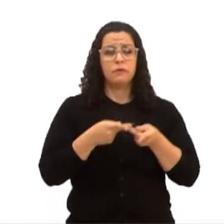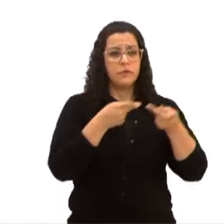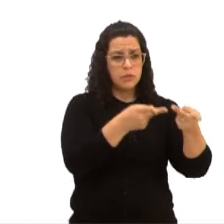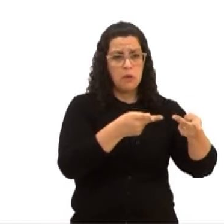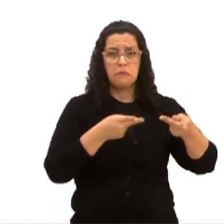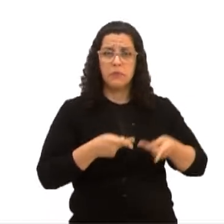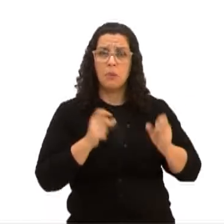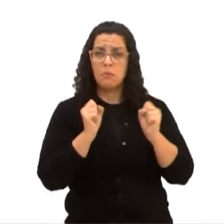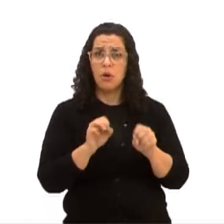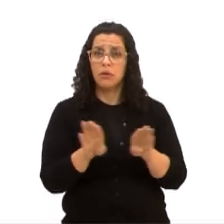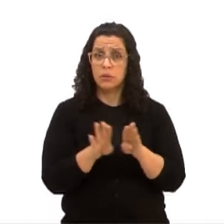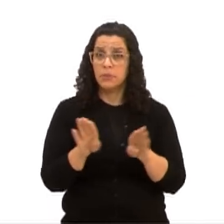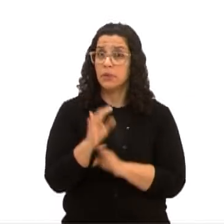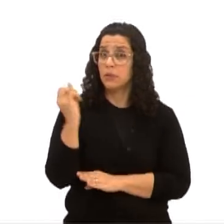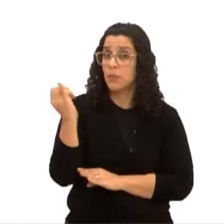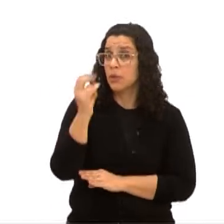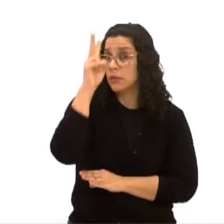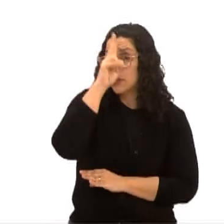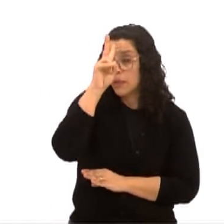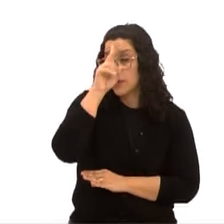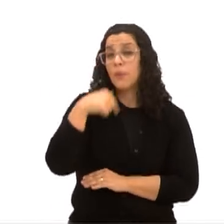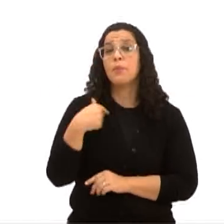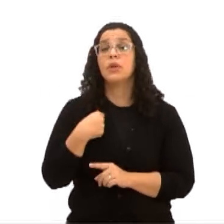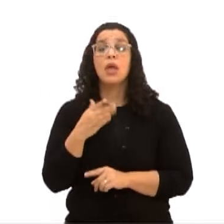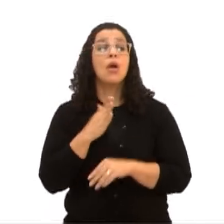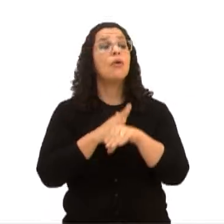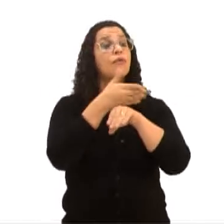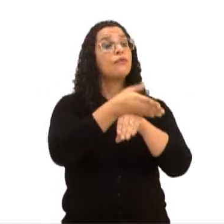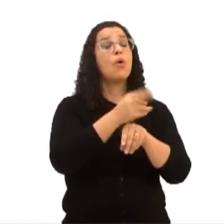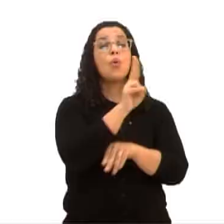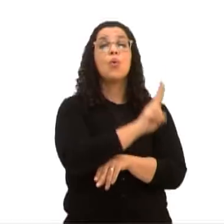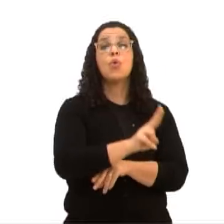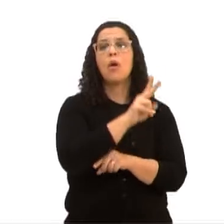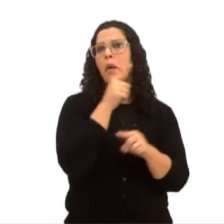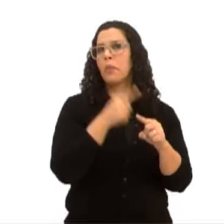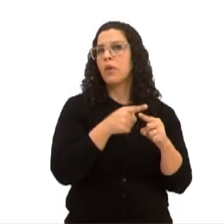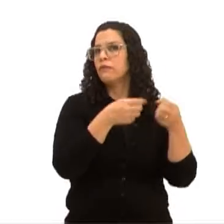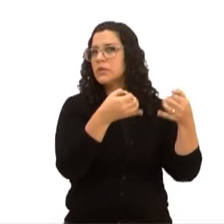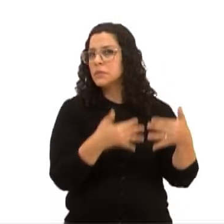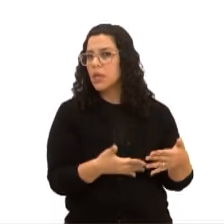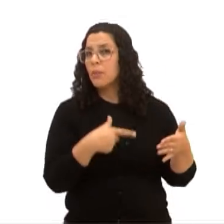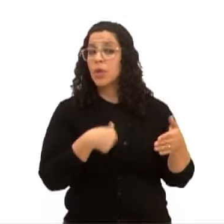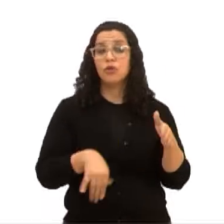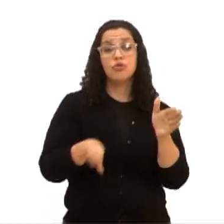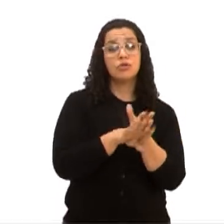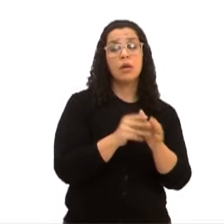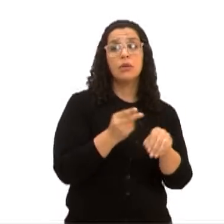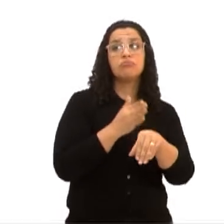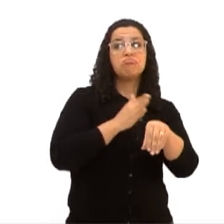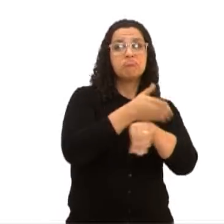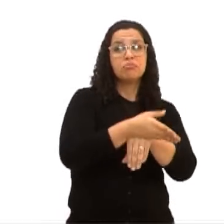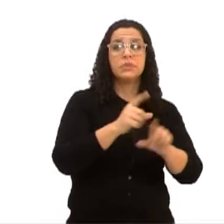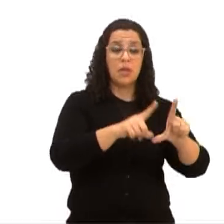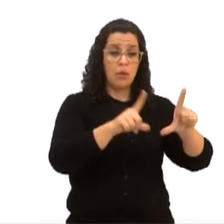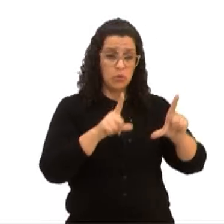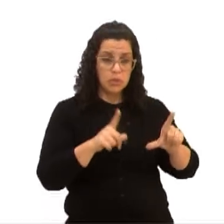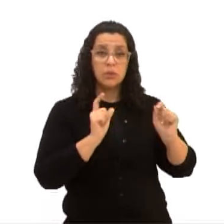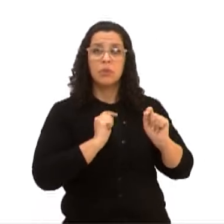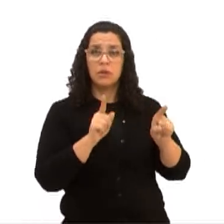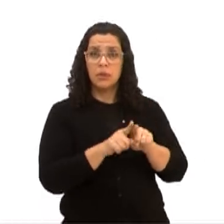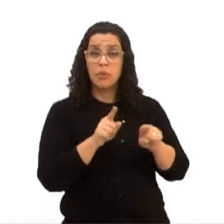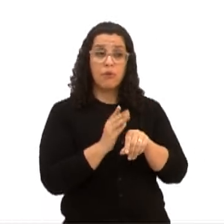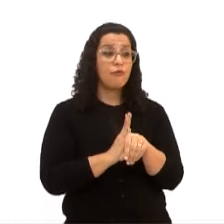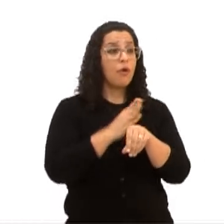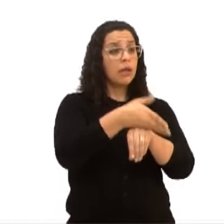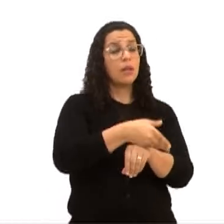vizinho. É importante sempre dizer o motivo que te leva ao país, né, justificar a sua entrada, pedir autorização, porque você